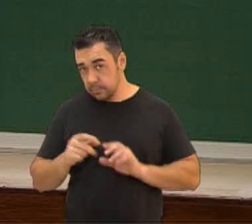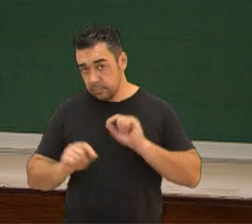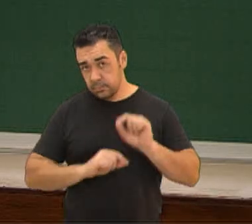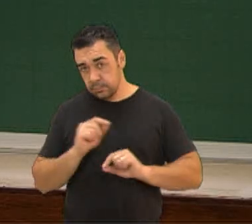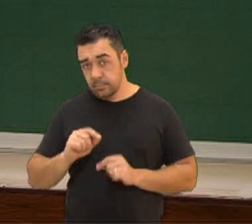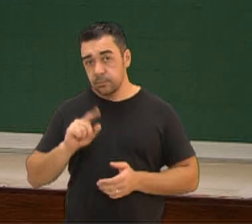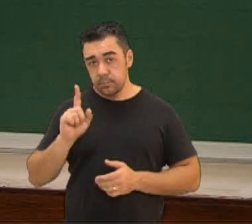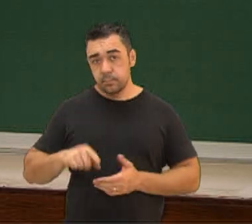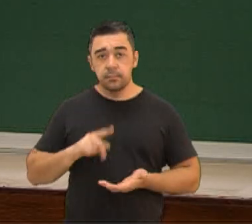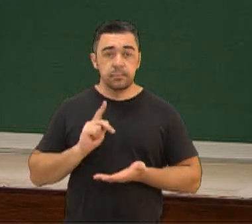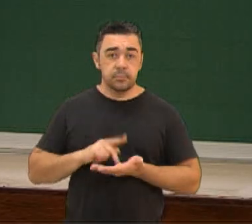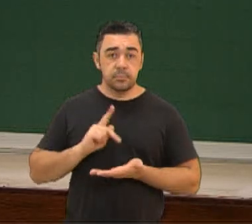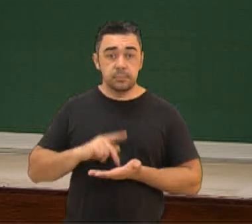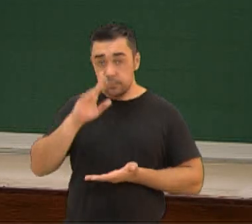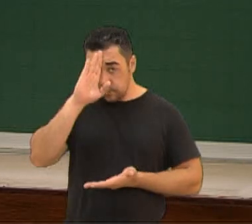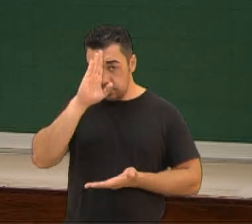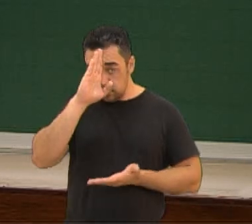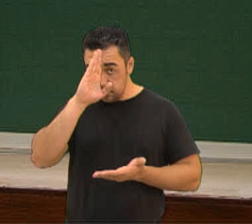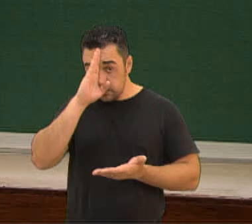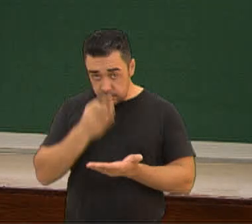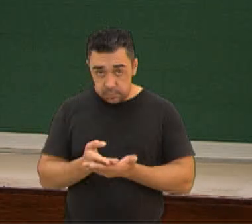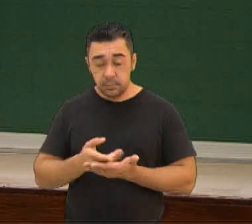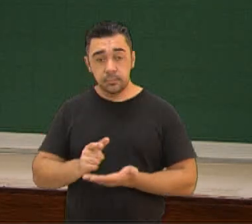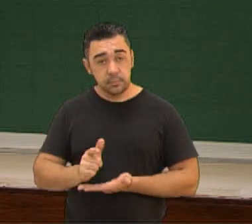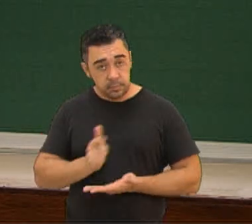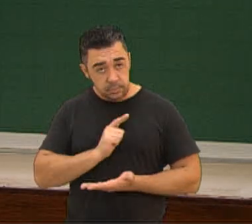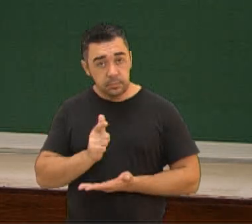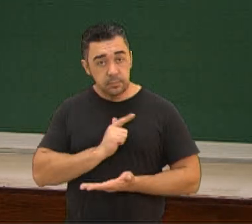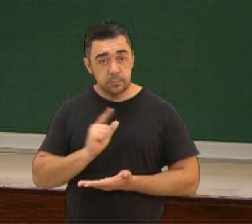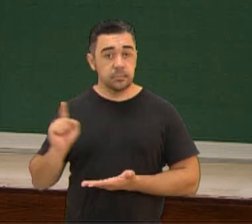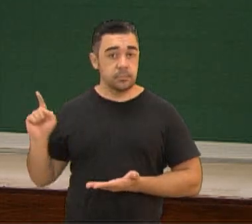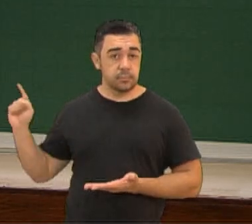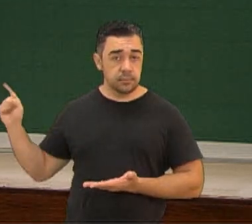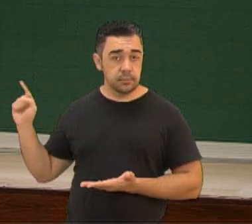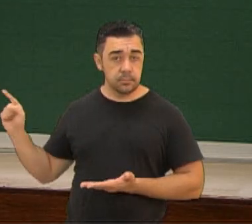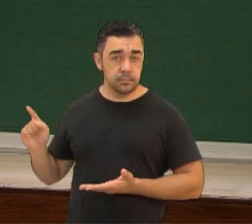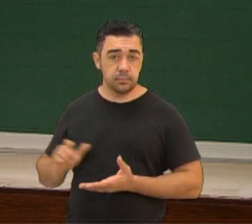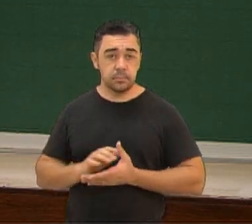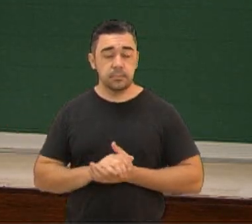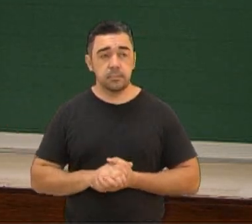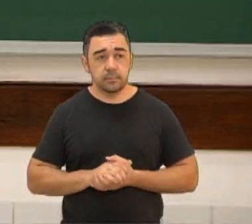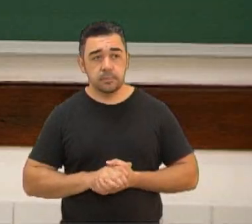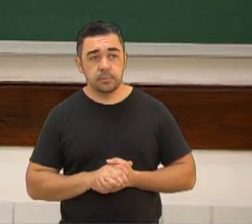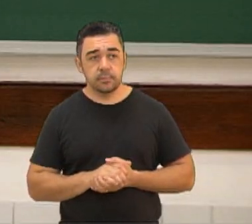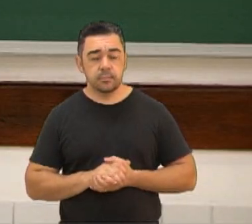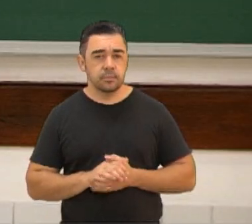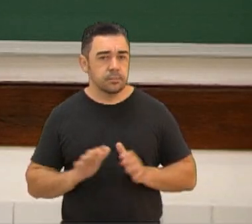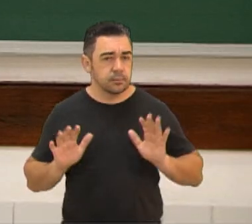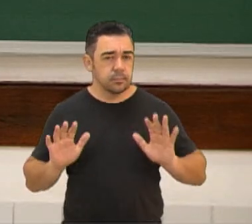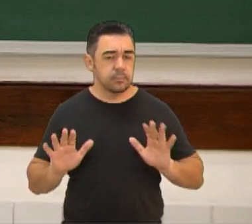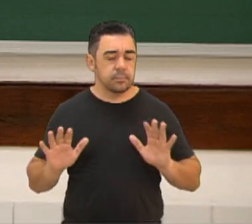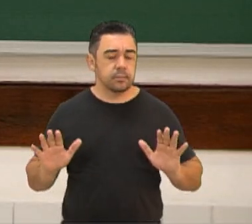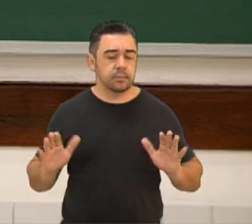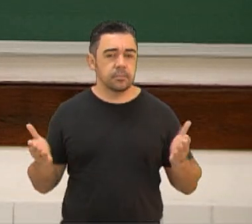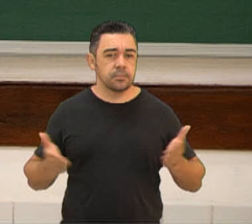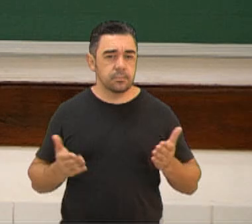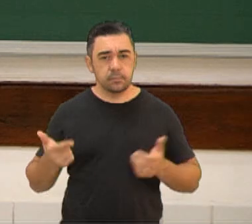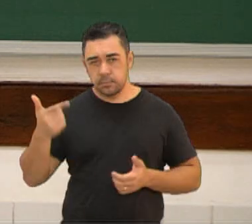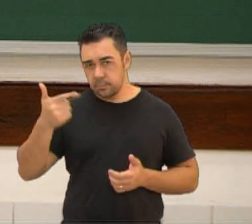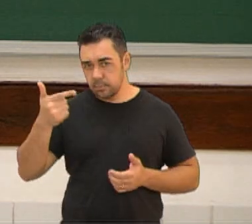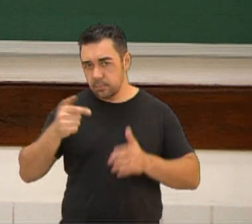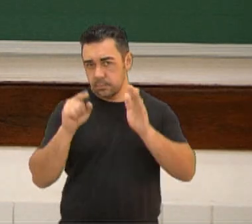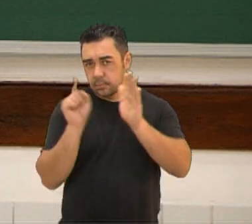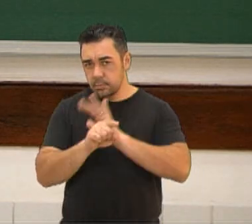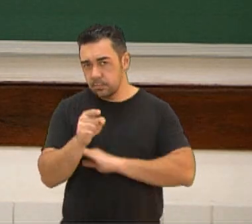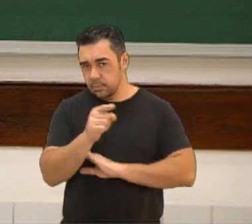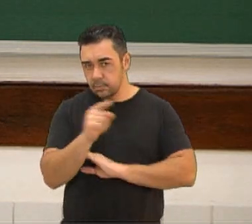Que realmente as pessoas acreditavam na existência desses seres. Agora a gente parte para o nosso segundo